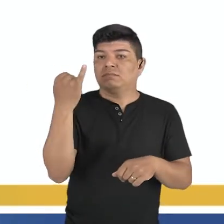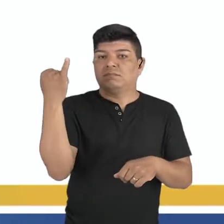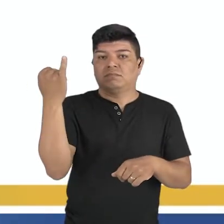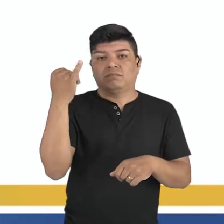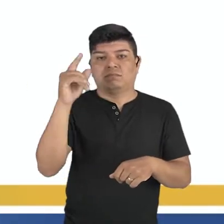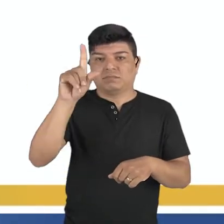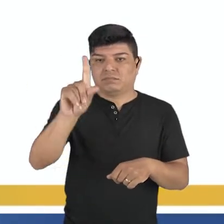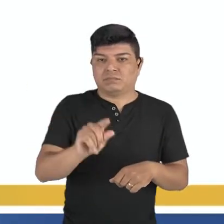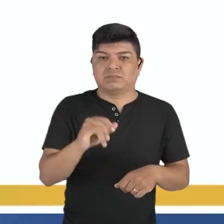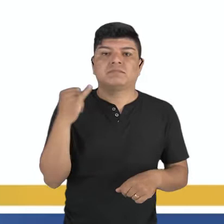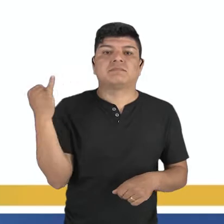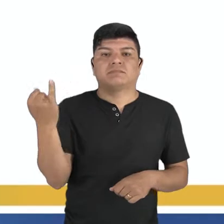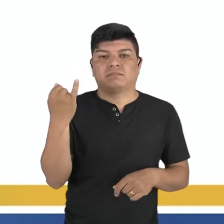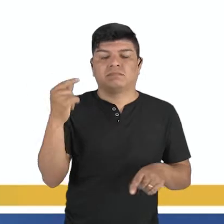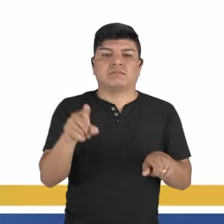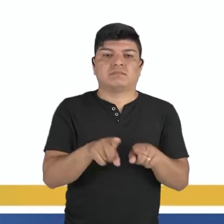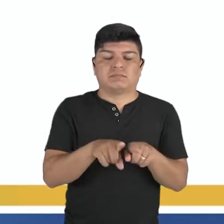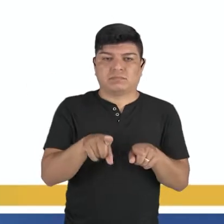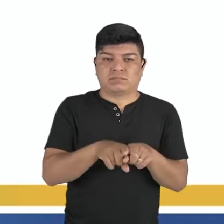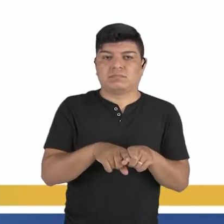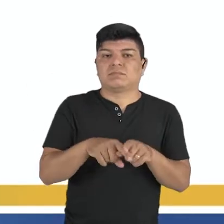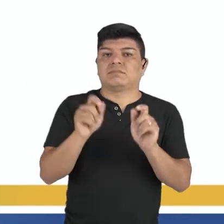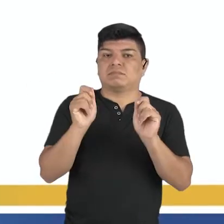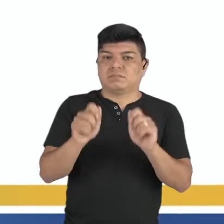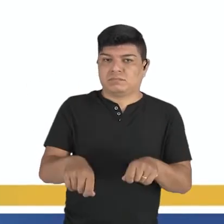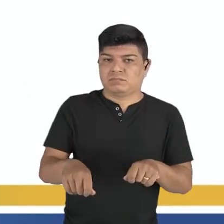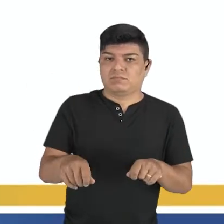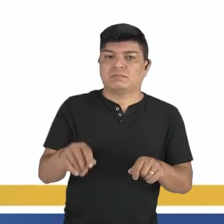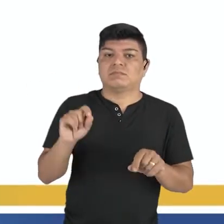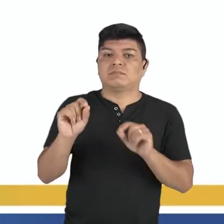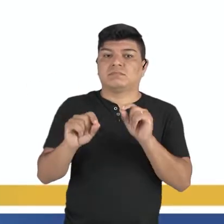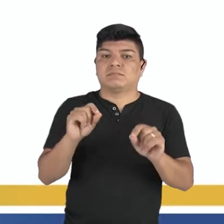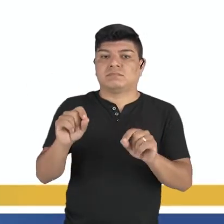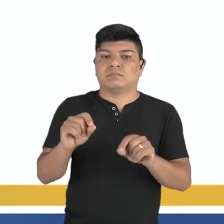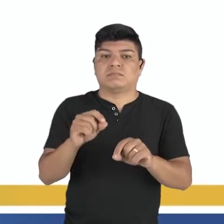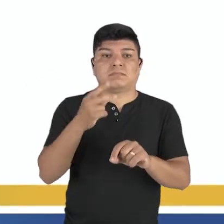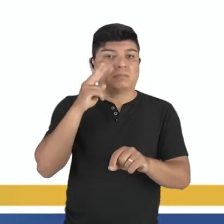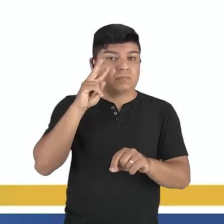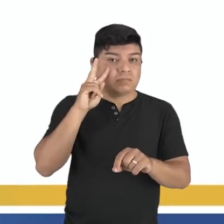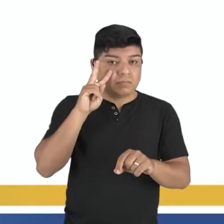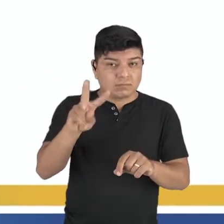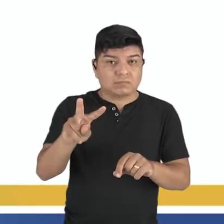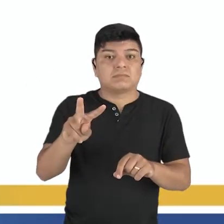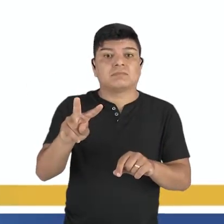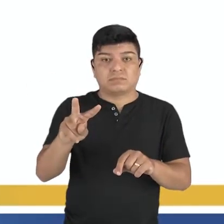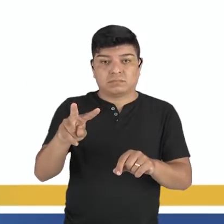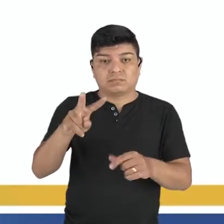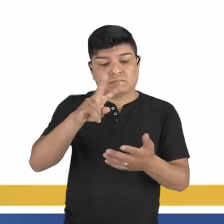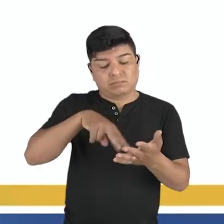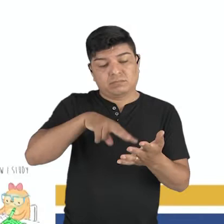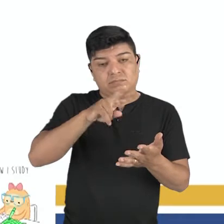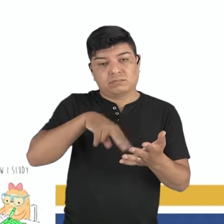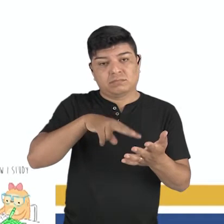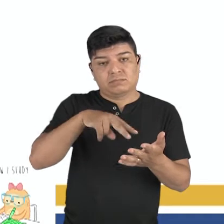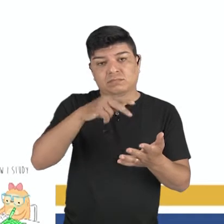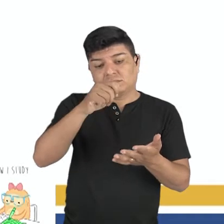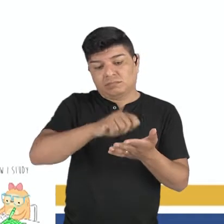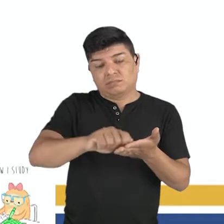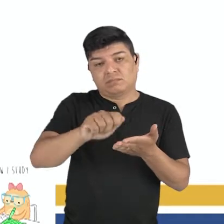e menos importantes, permitindo articular os comportamentos leitores e escritores em situação de